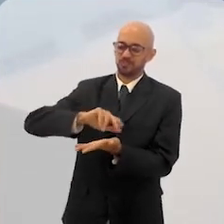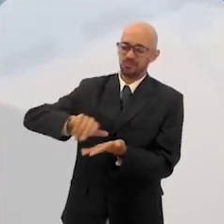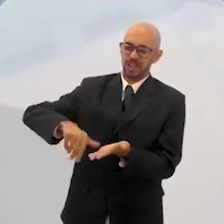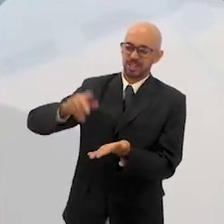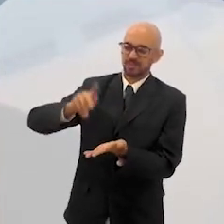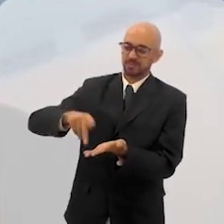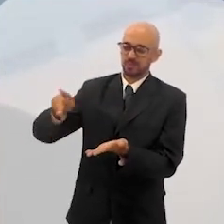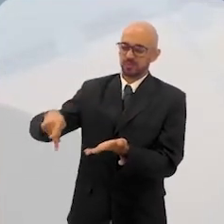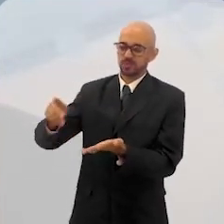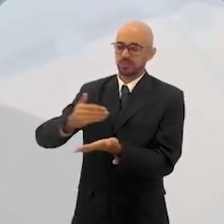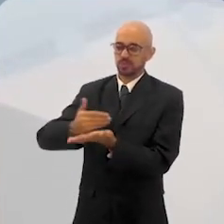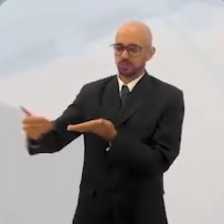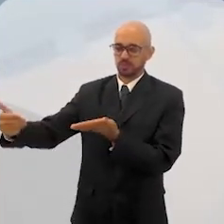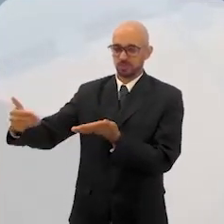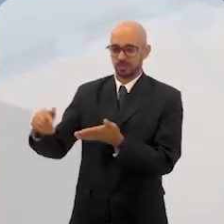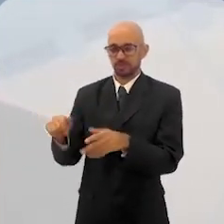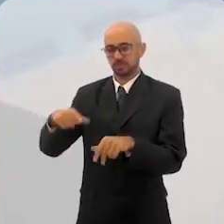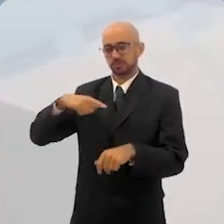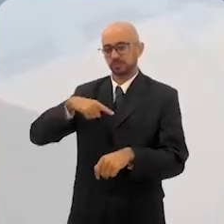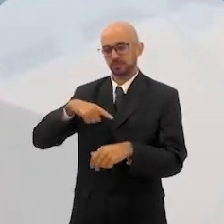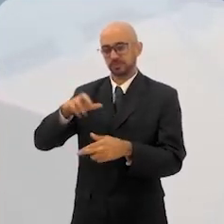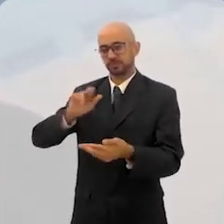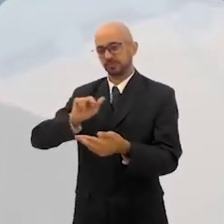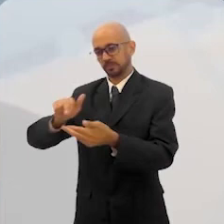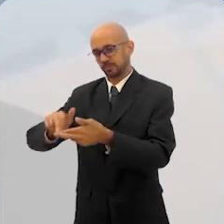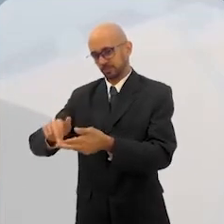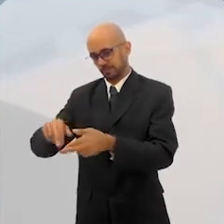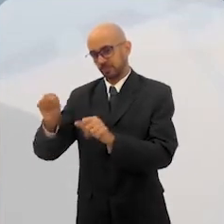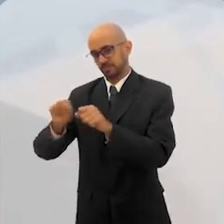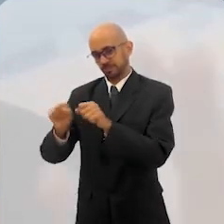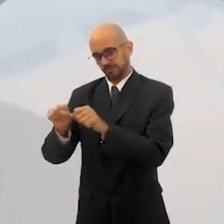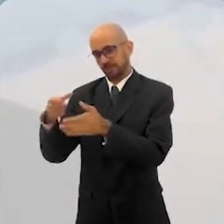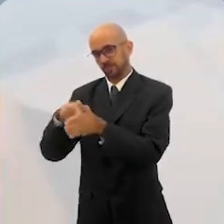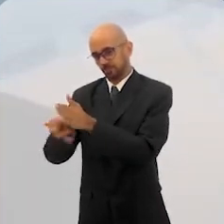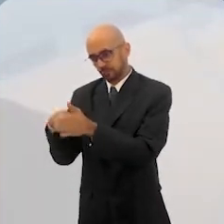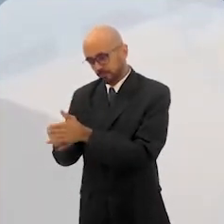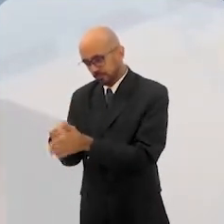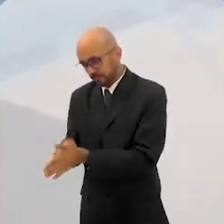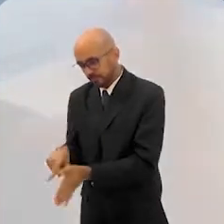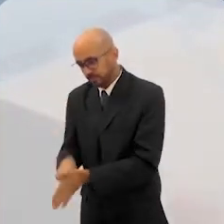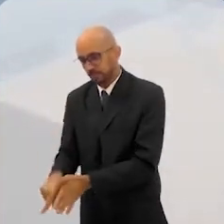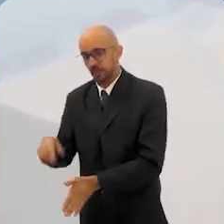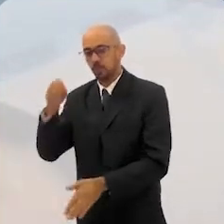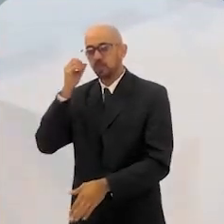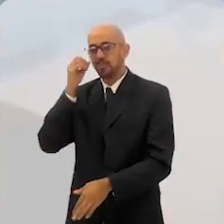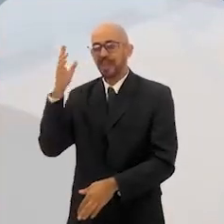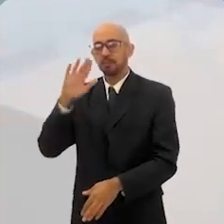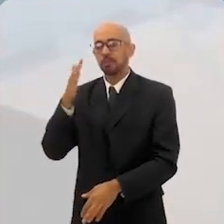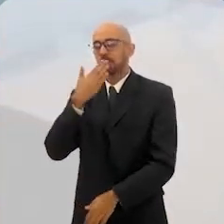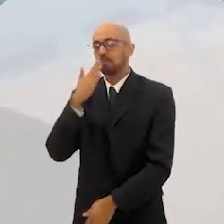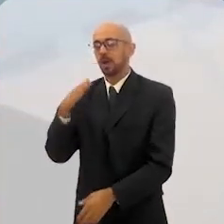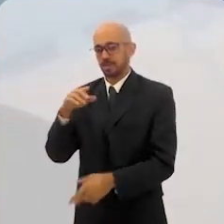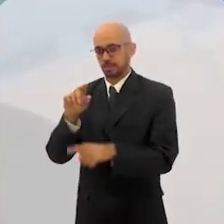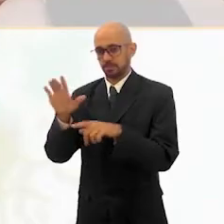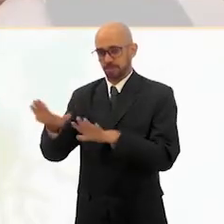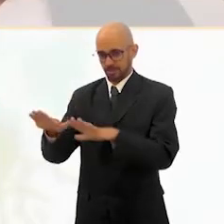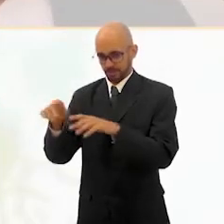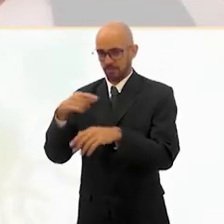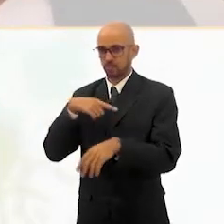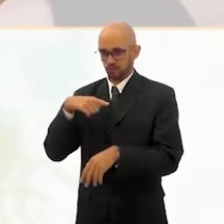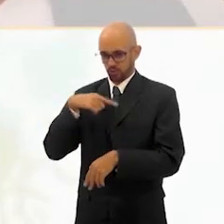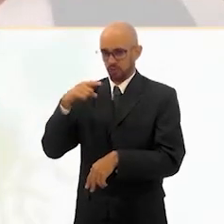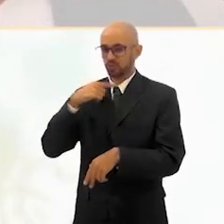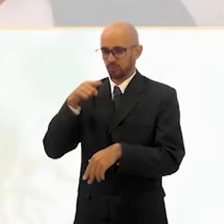né, iniciais que eu tenho referência de fazer muita pergunta, não lembro exatamente quais, mas eu lembro que eu fazia muitas